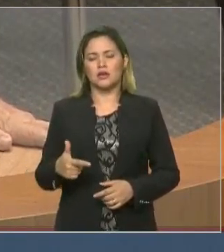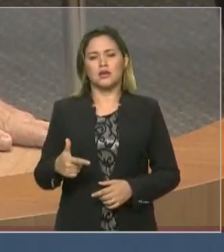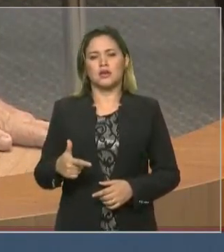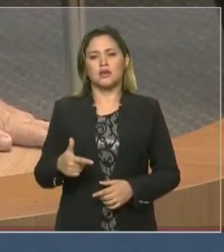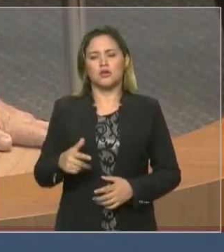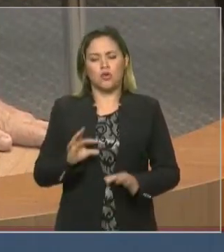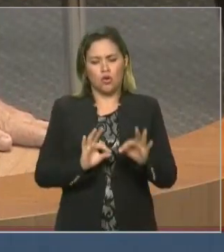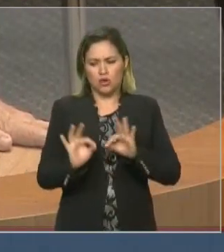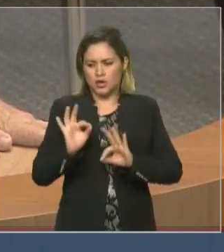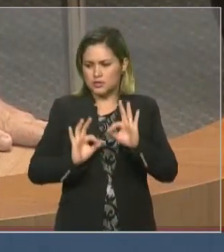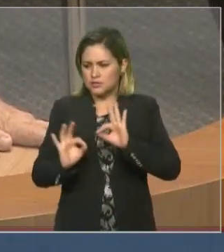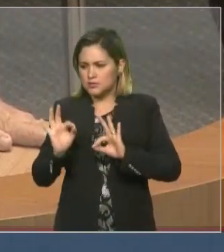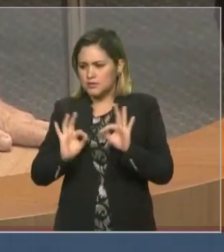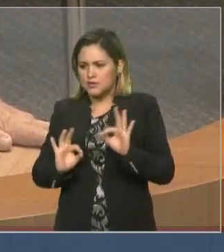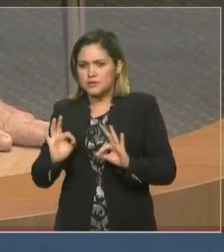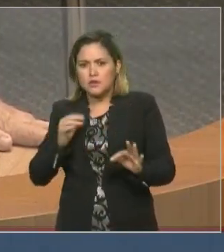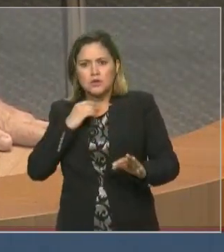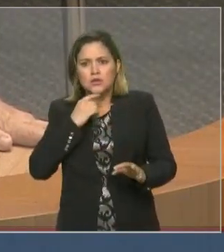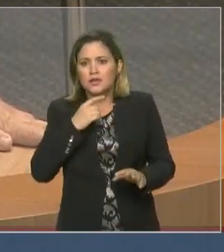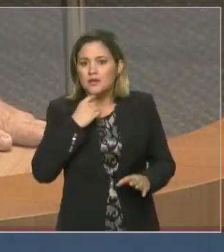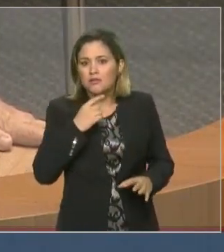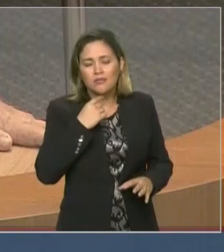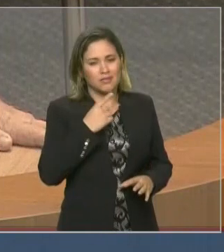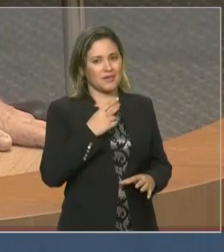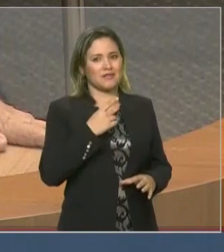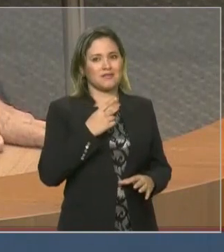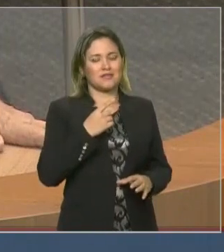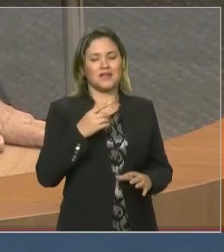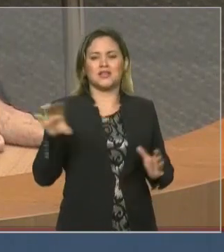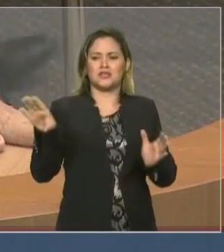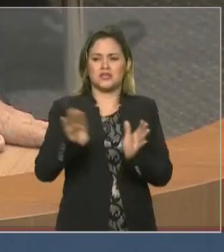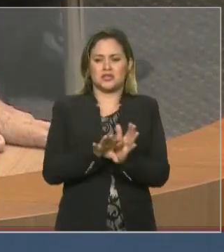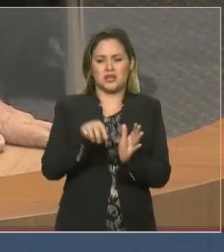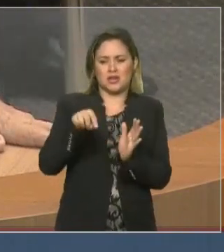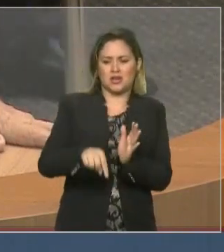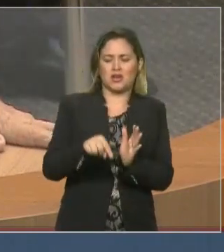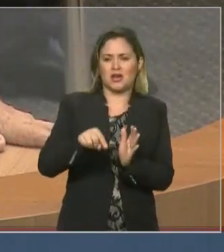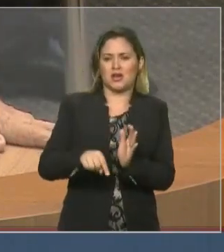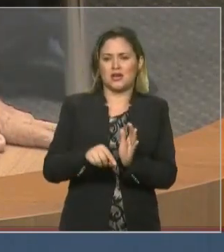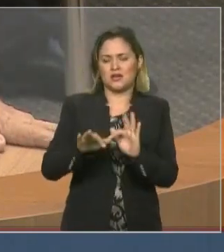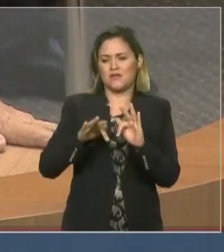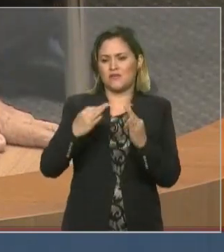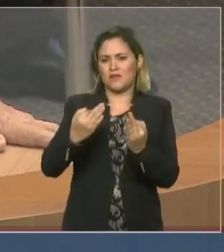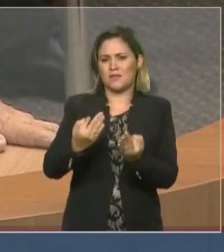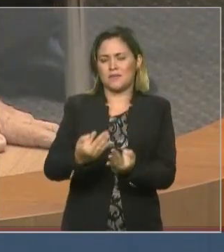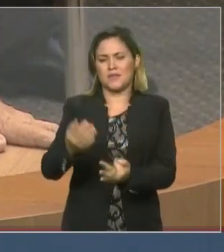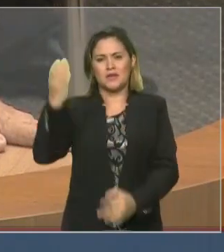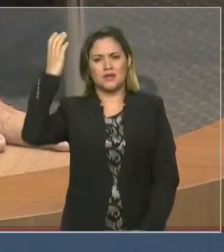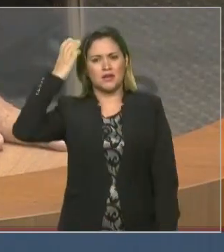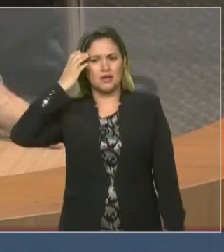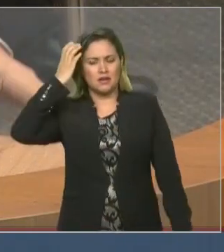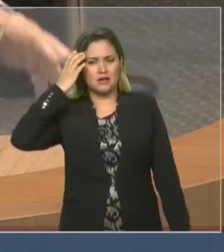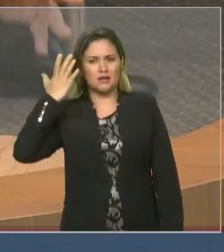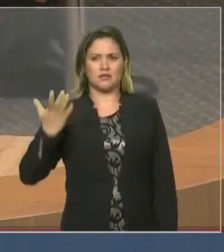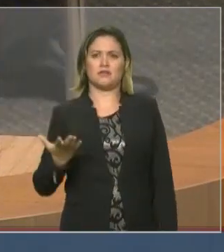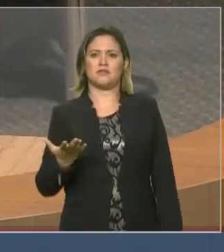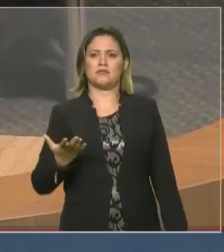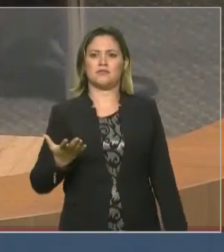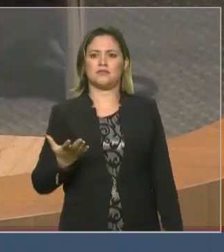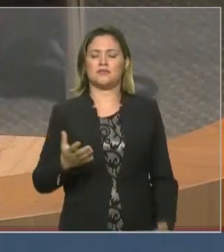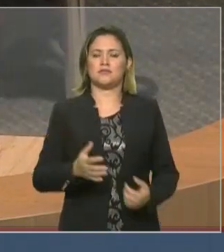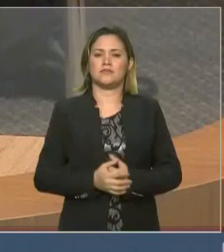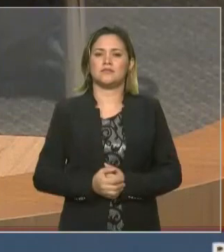nas finanças, nos impostos, no dia a dia social, econômico e cultural do Brasil.